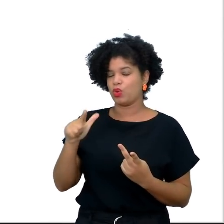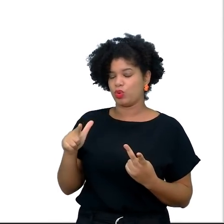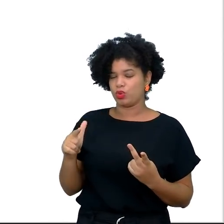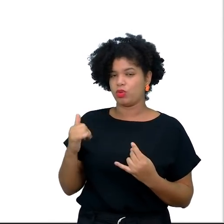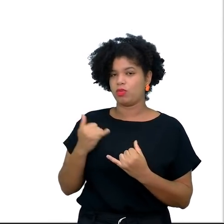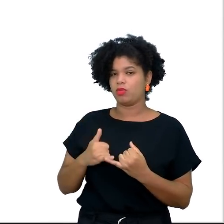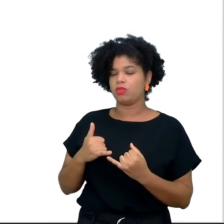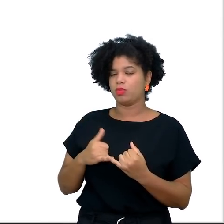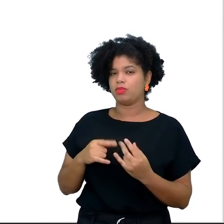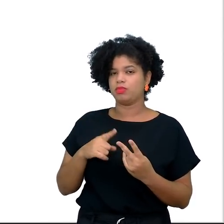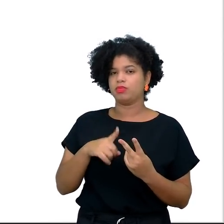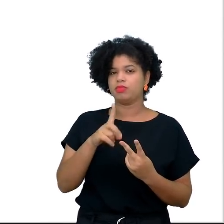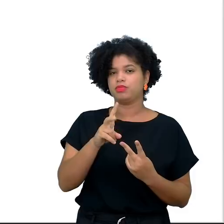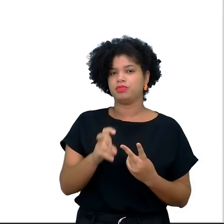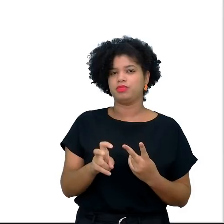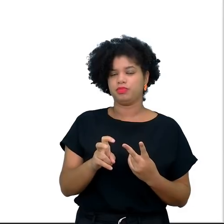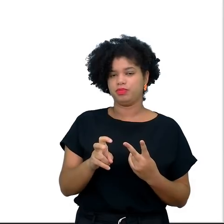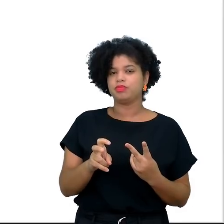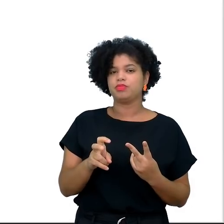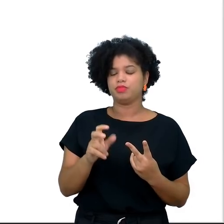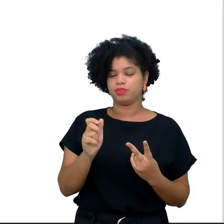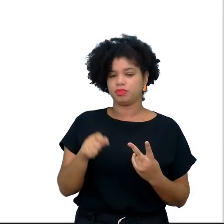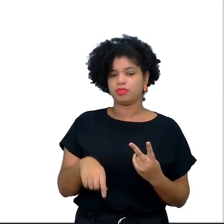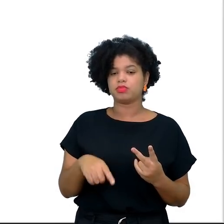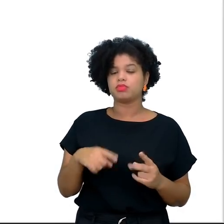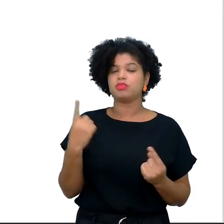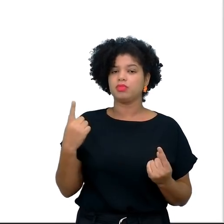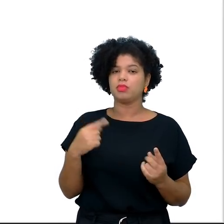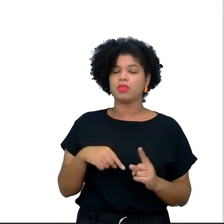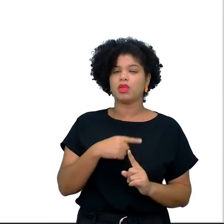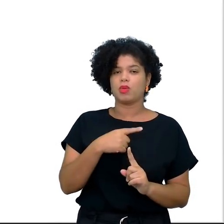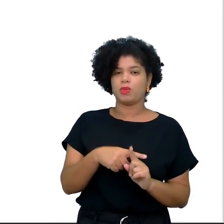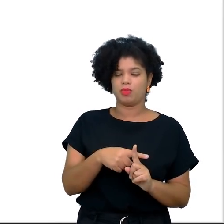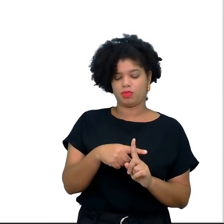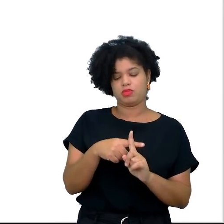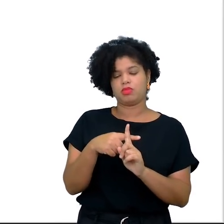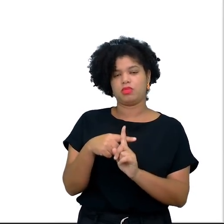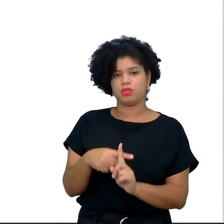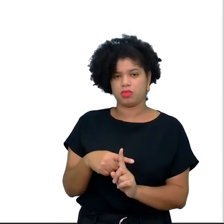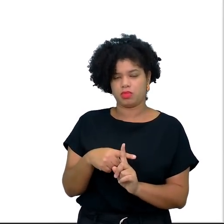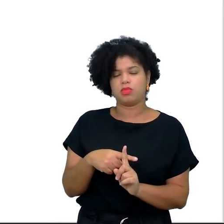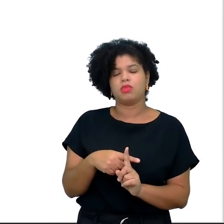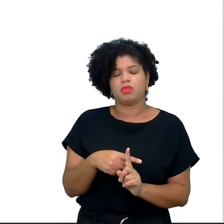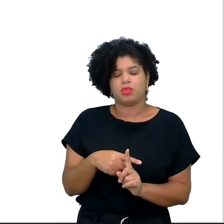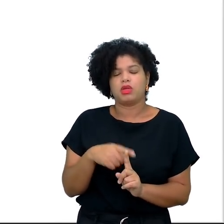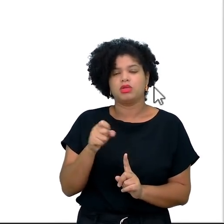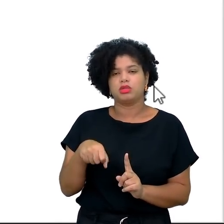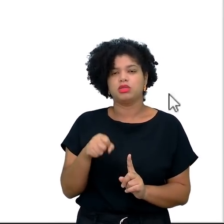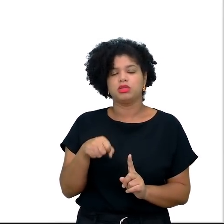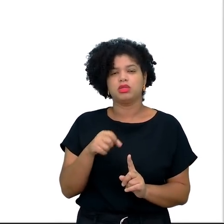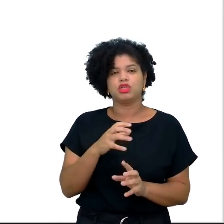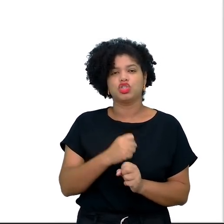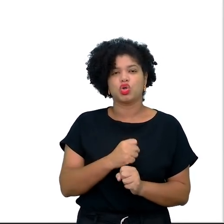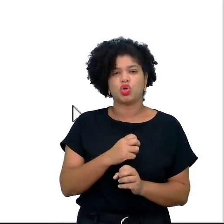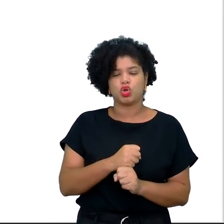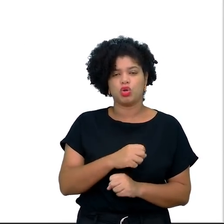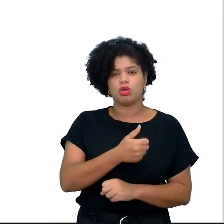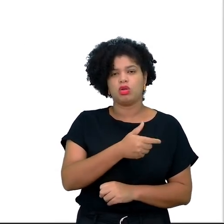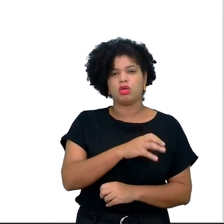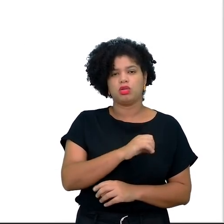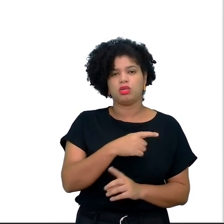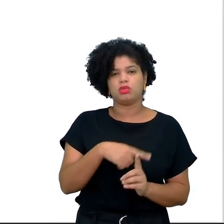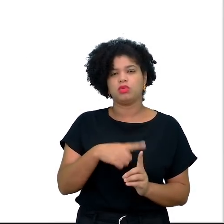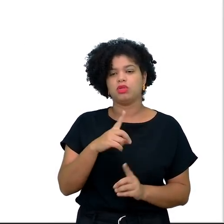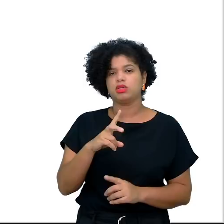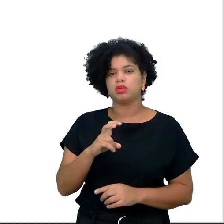parte 15. E a sua relação, né? Que é a soma das duas partes. E o